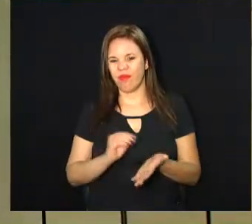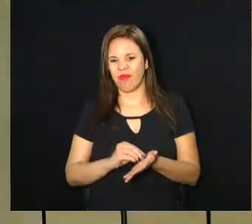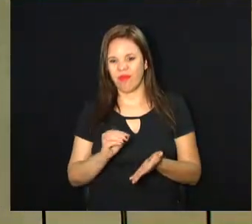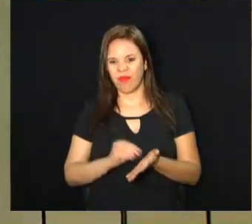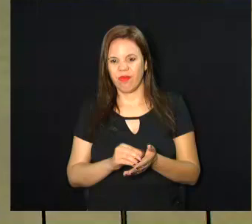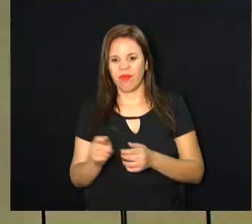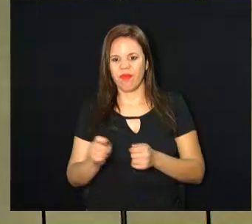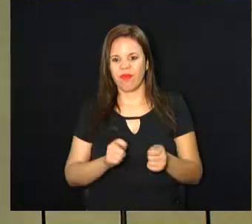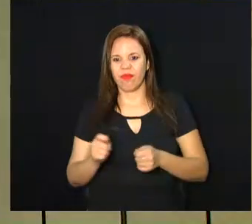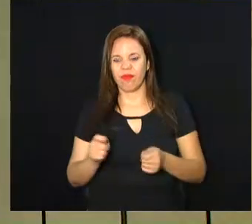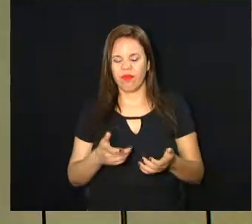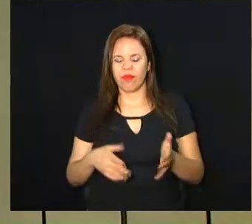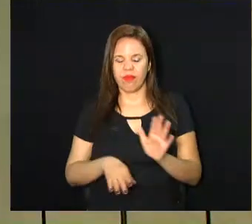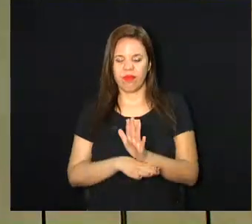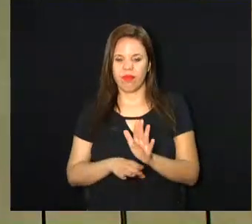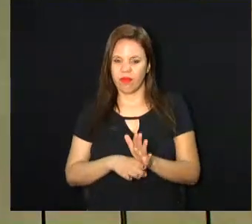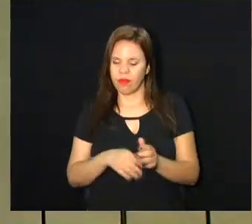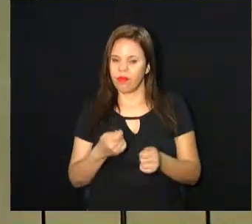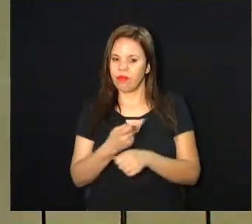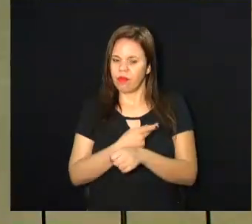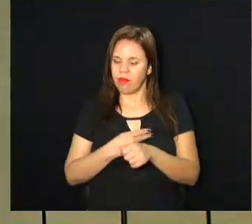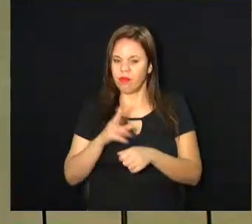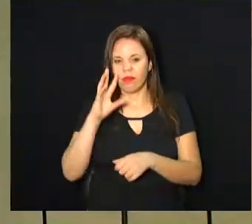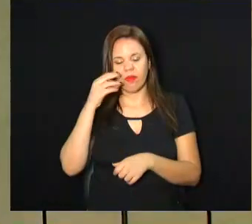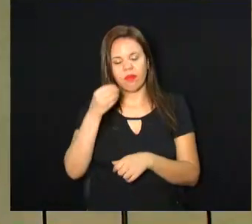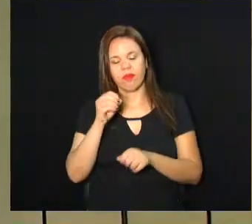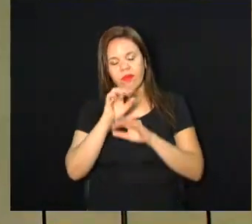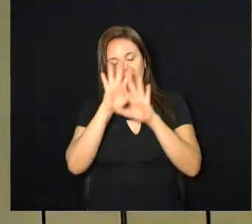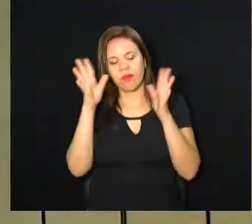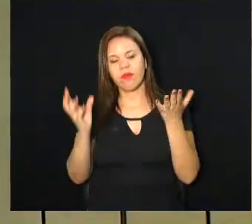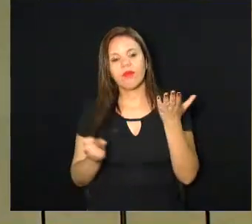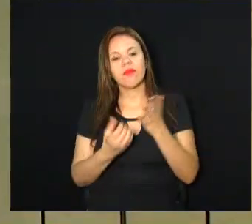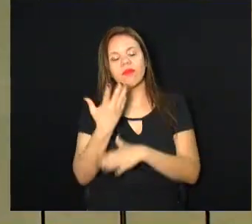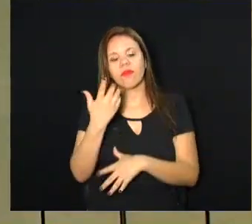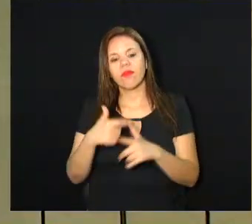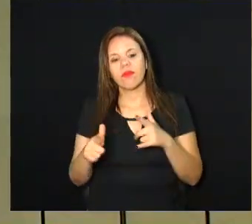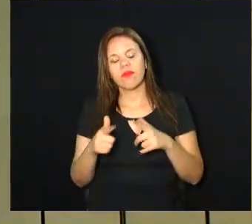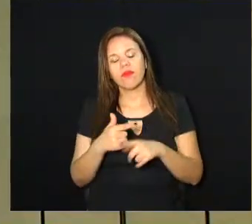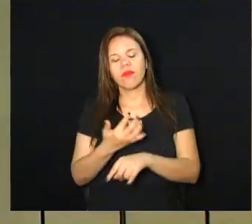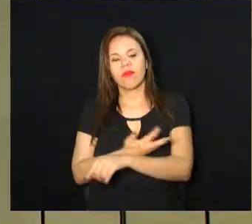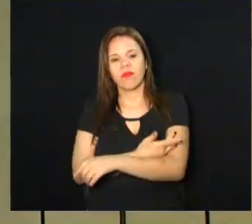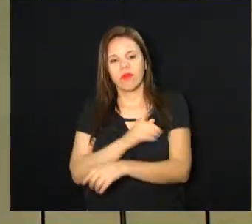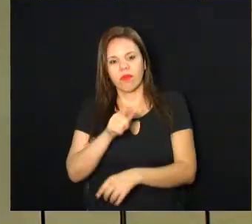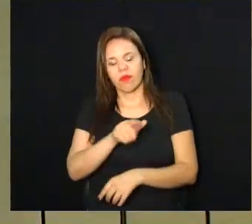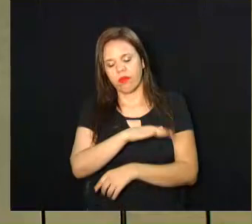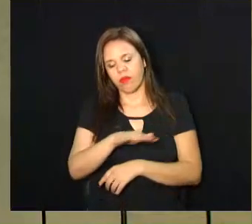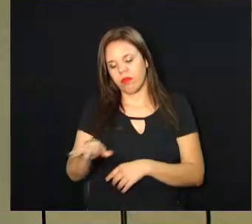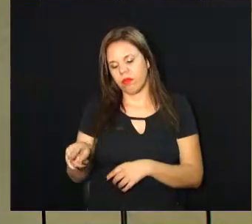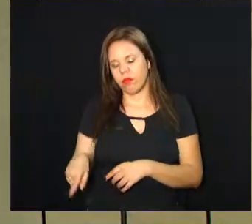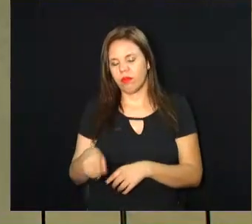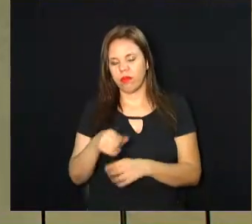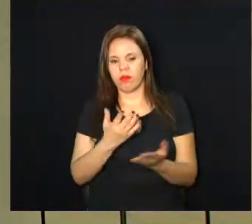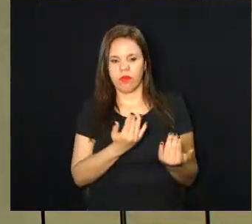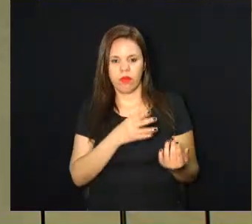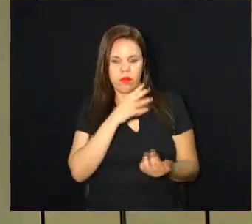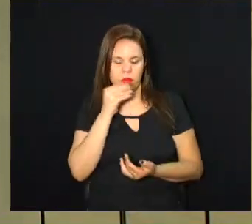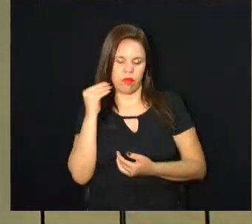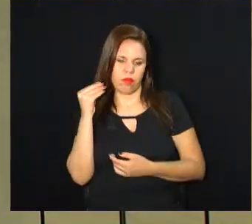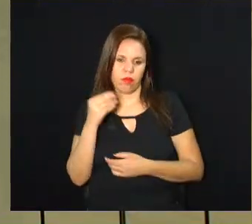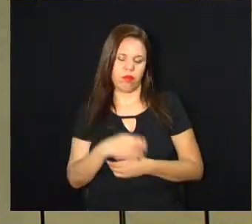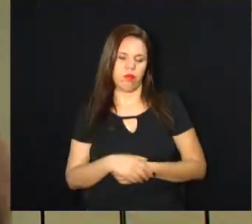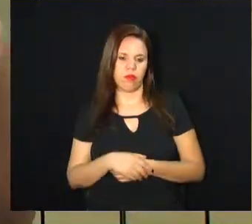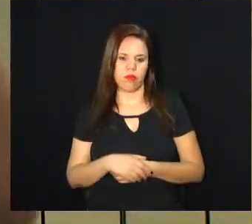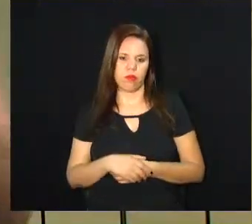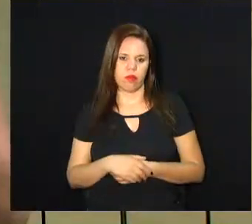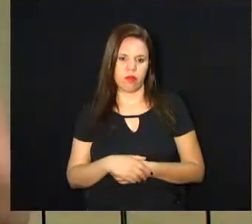aí. Então, a gente precisa procurar entender o que está acontecendo emocionalmente com esta criança, com este jovem, com este